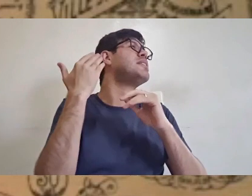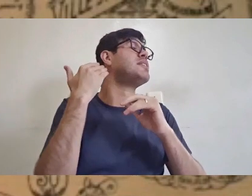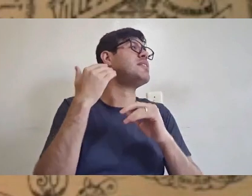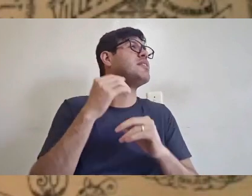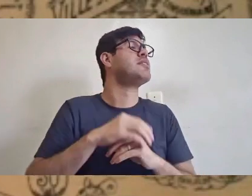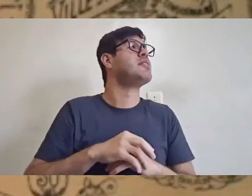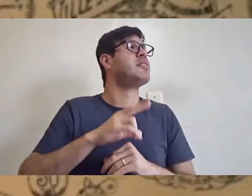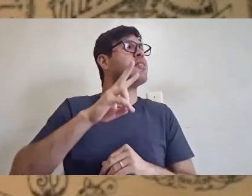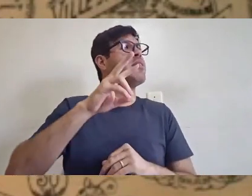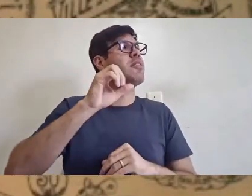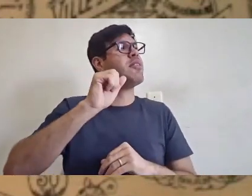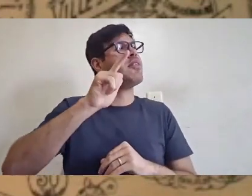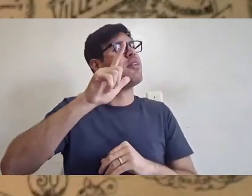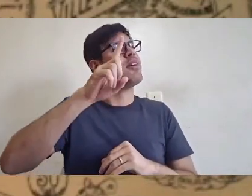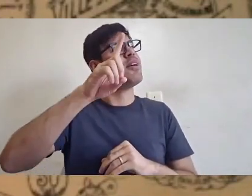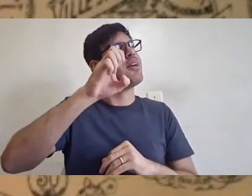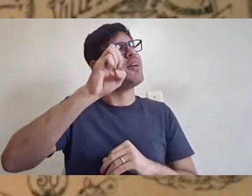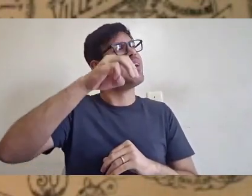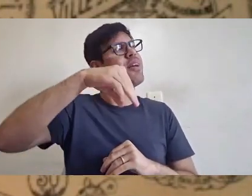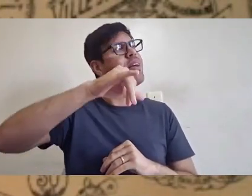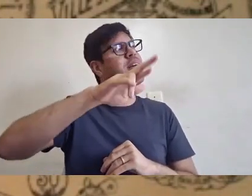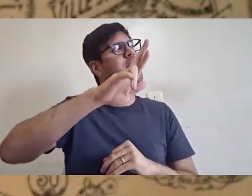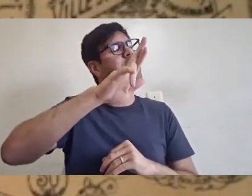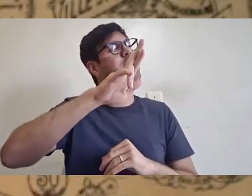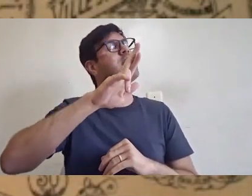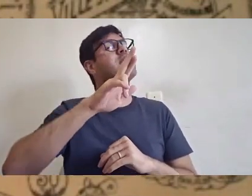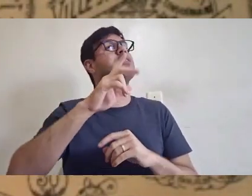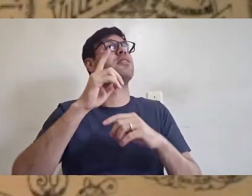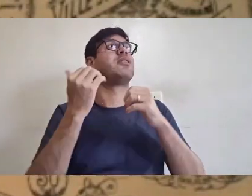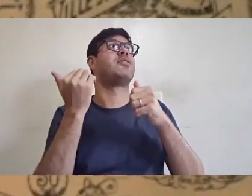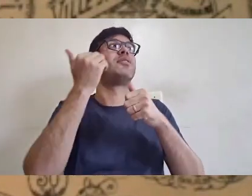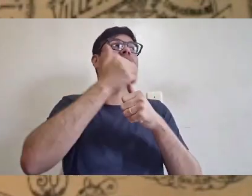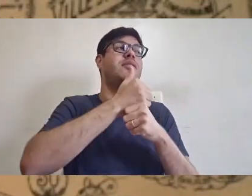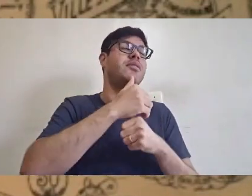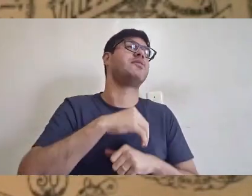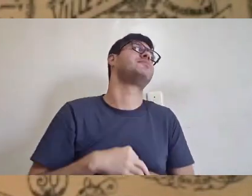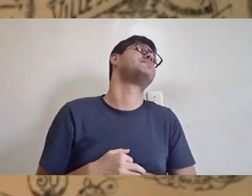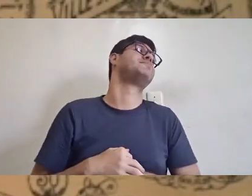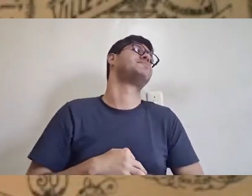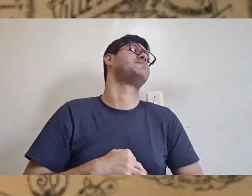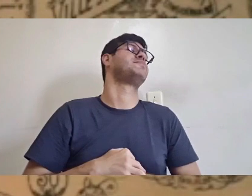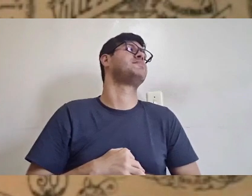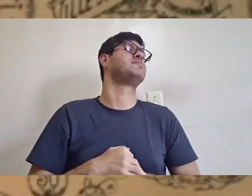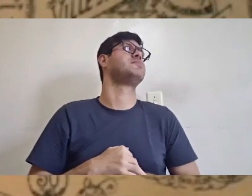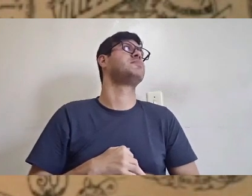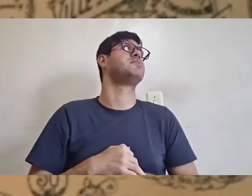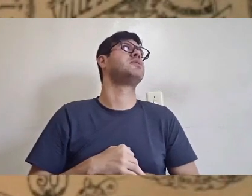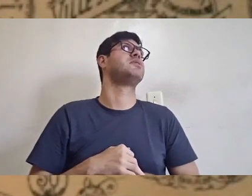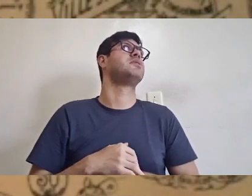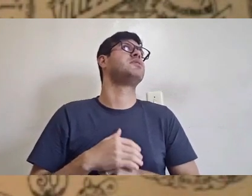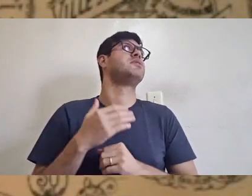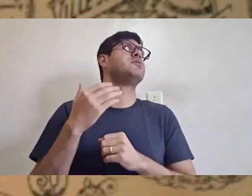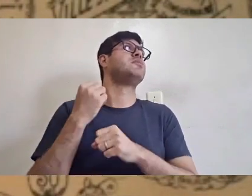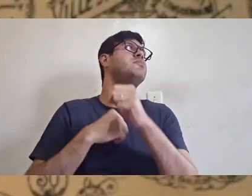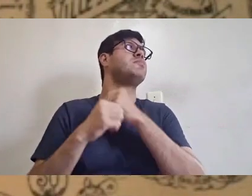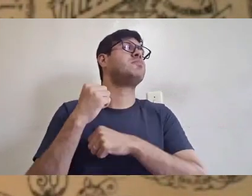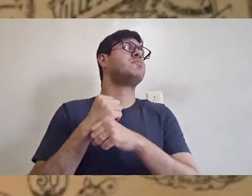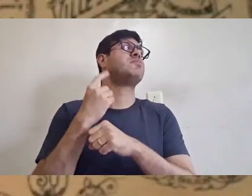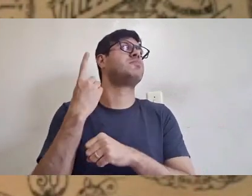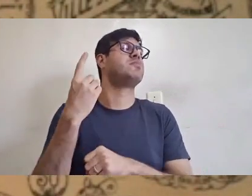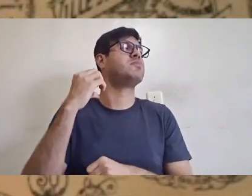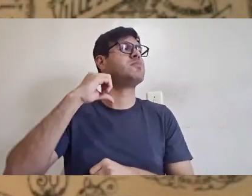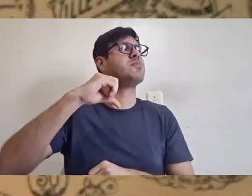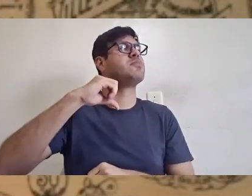Valdemir Zontini, né? Sim. Eu vinha sucedê-lo em 93